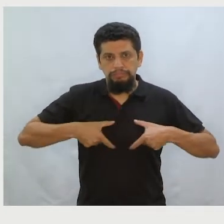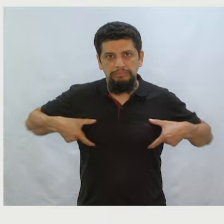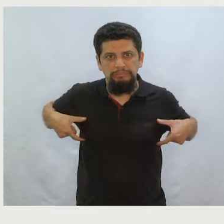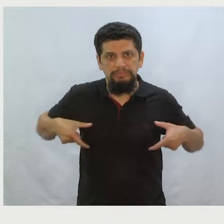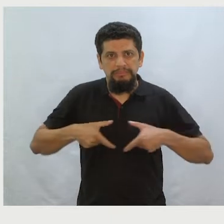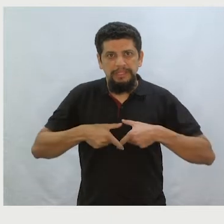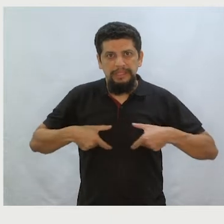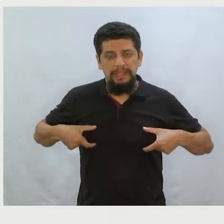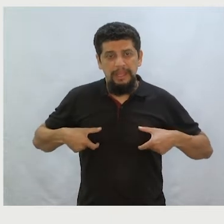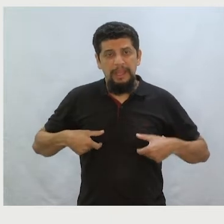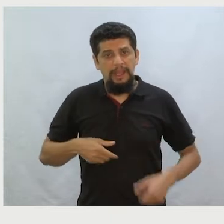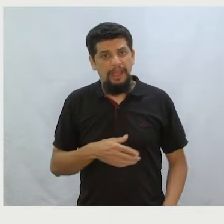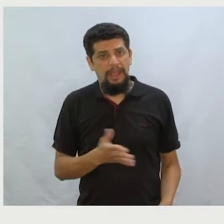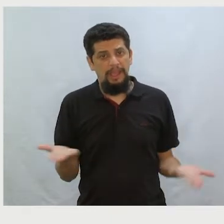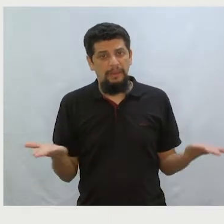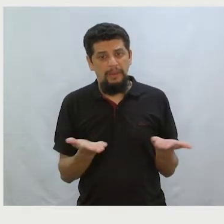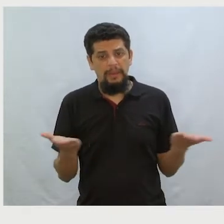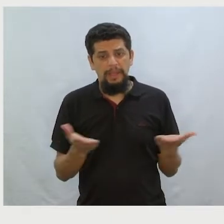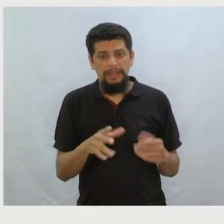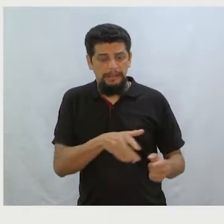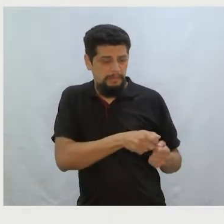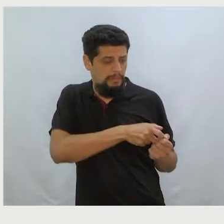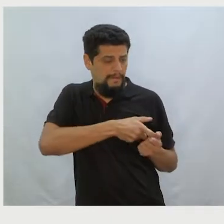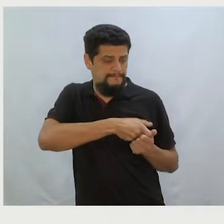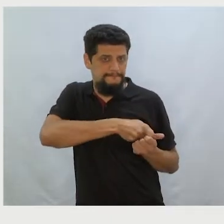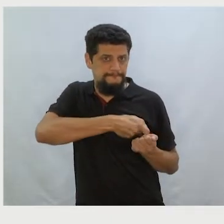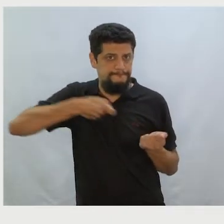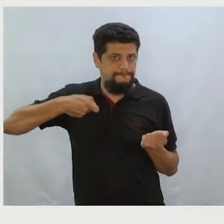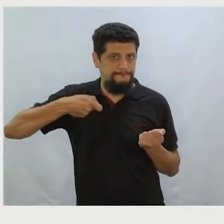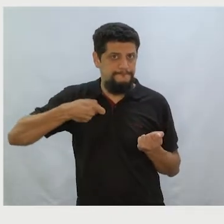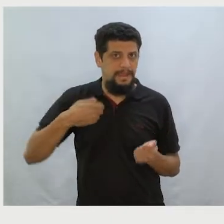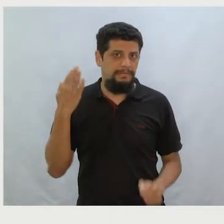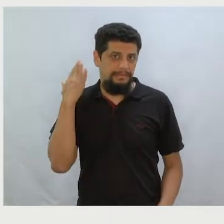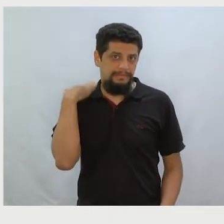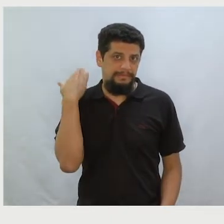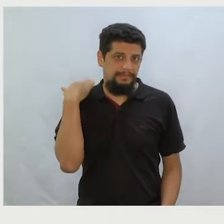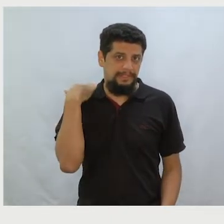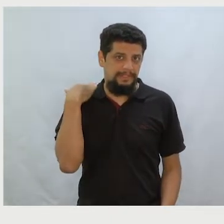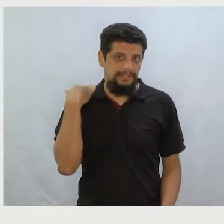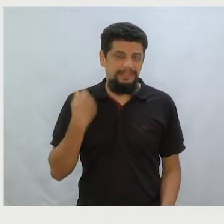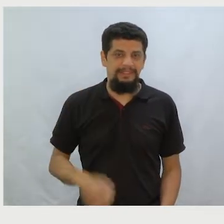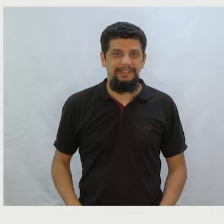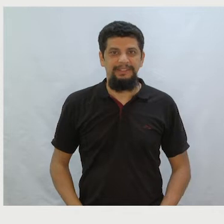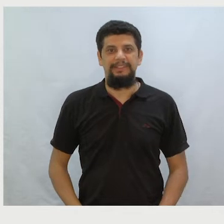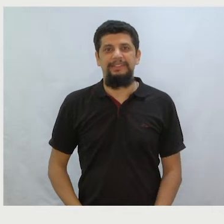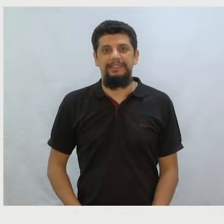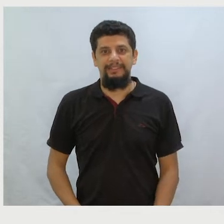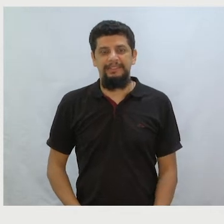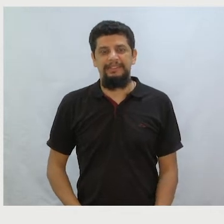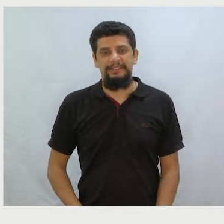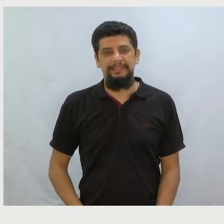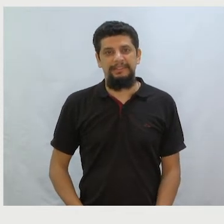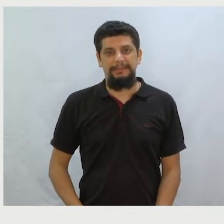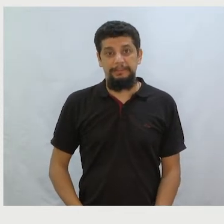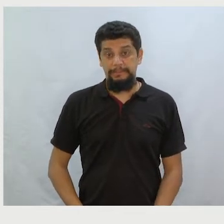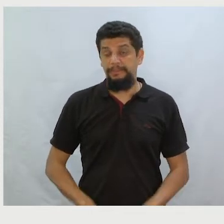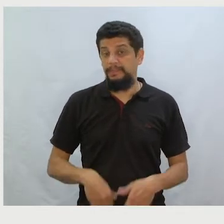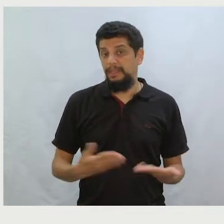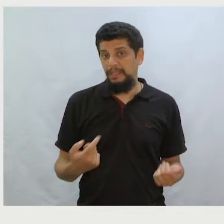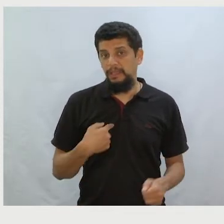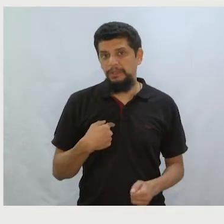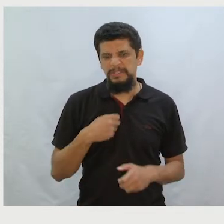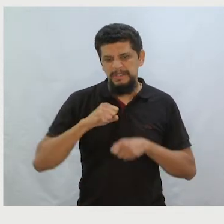da camiseta e a nossa moda era puxar o elástico para o sutiã instalar bem nas costas